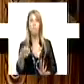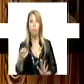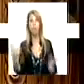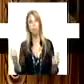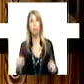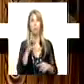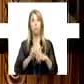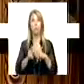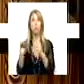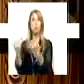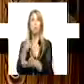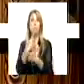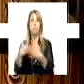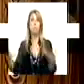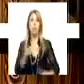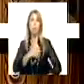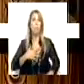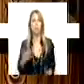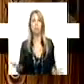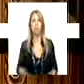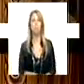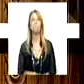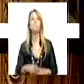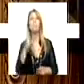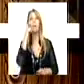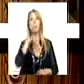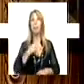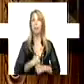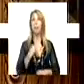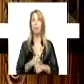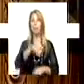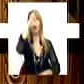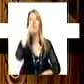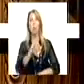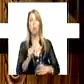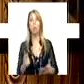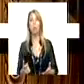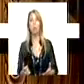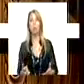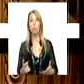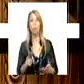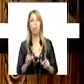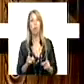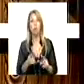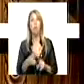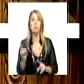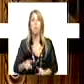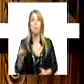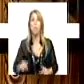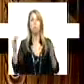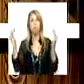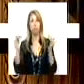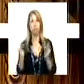veio beneficiar as grandes empresas. Enquanto para quem trabalha, o Governo não se cansou de reduzir